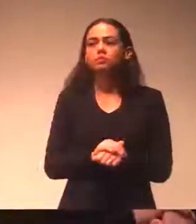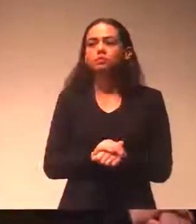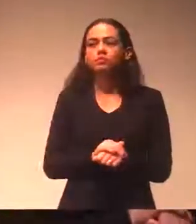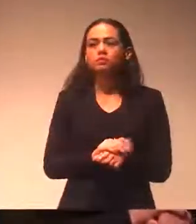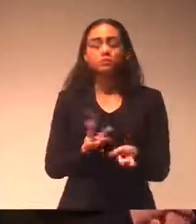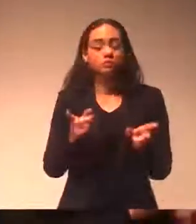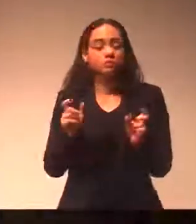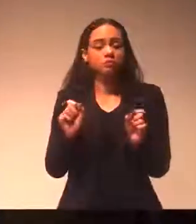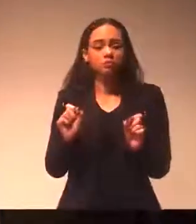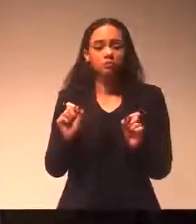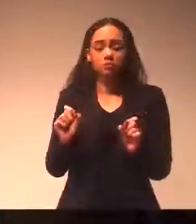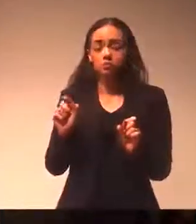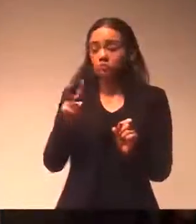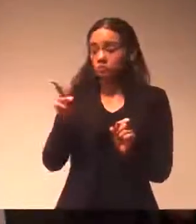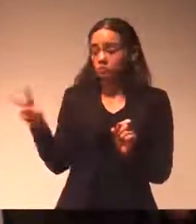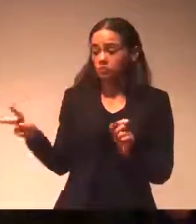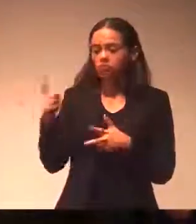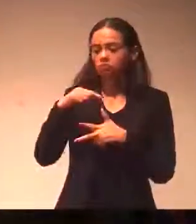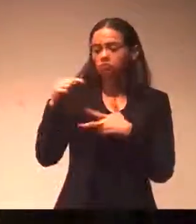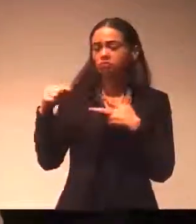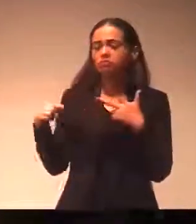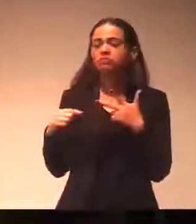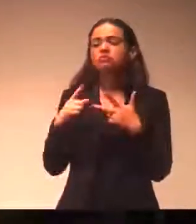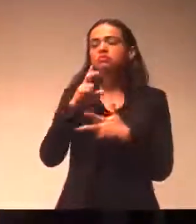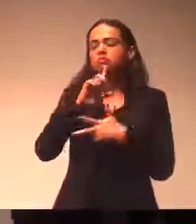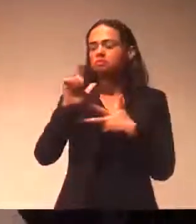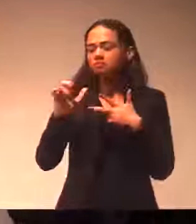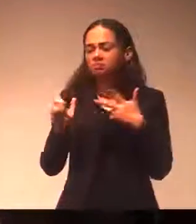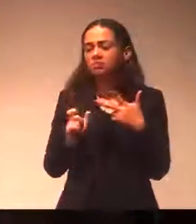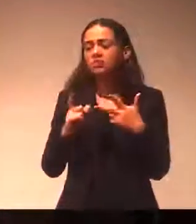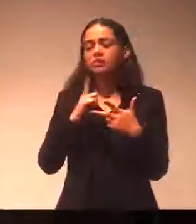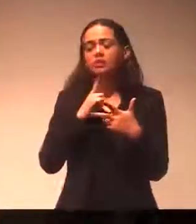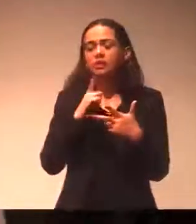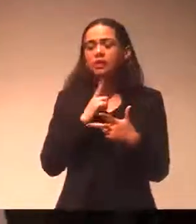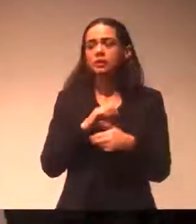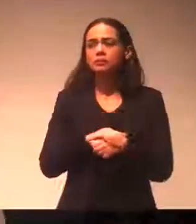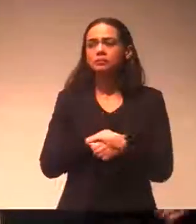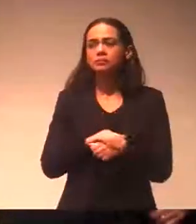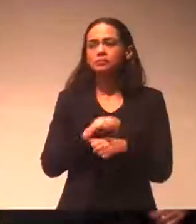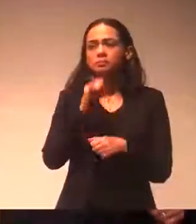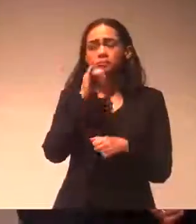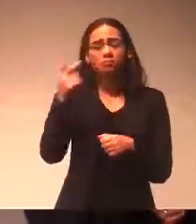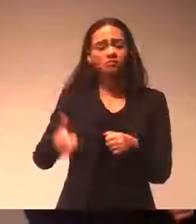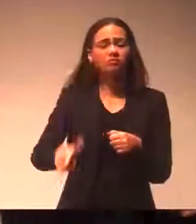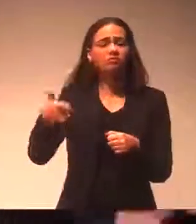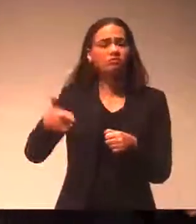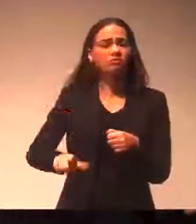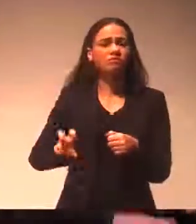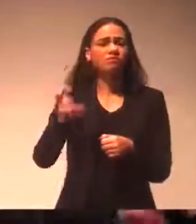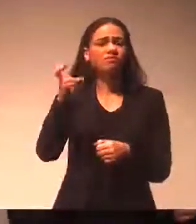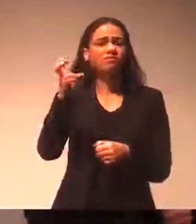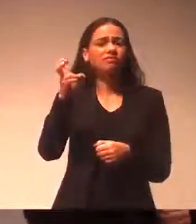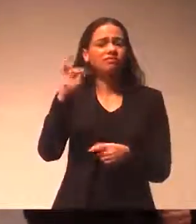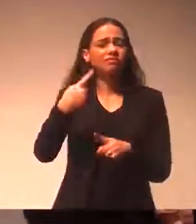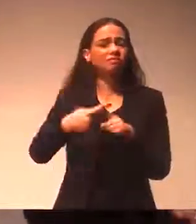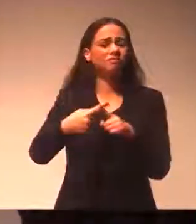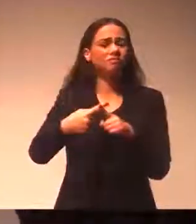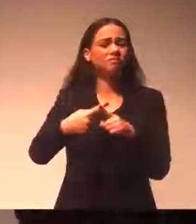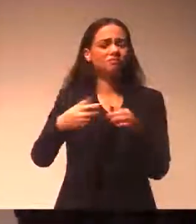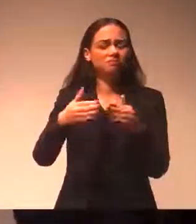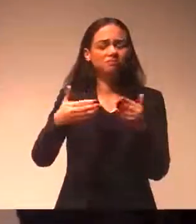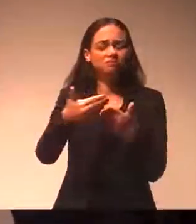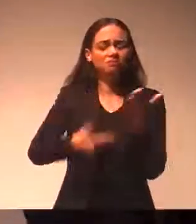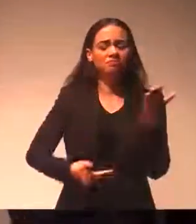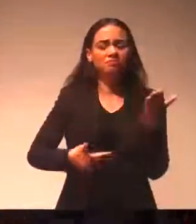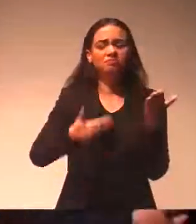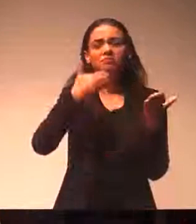para o poder público, ele tem ponderações, né? E o requerimento, esse aqui já é o 5º requerimento que a gente faz em relação a essa questão, ou